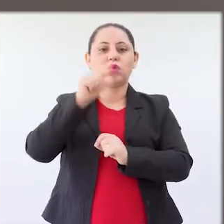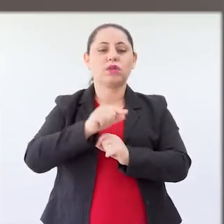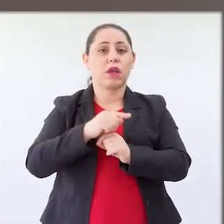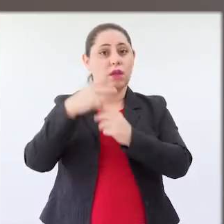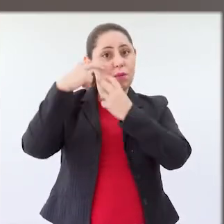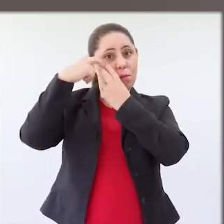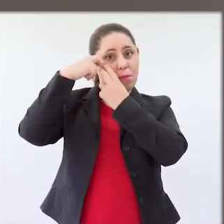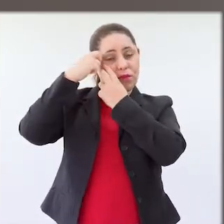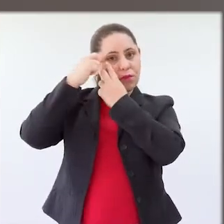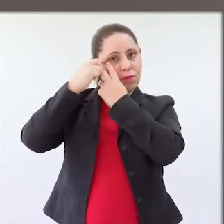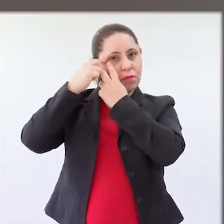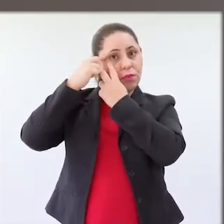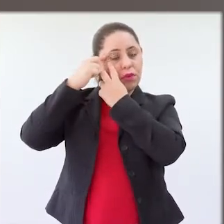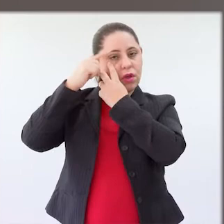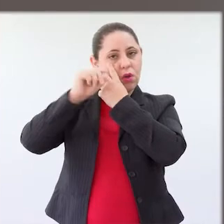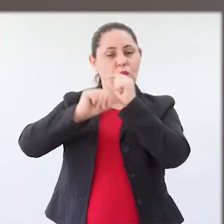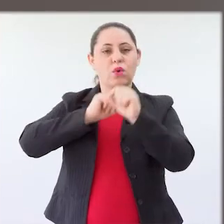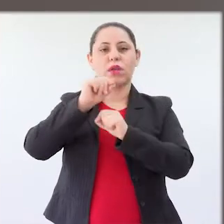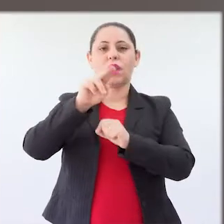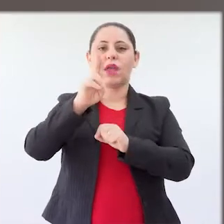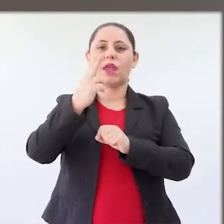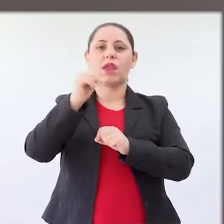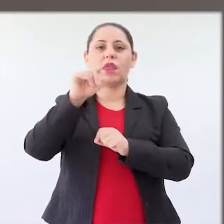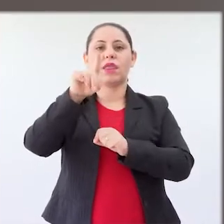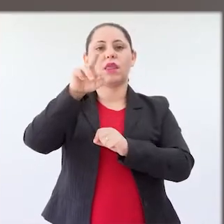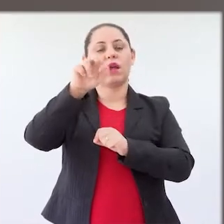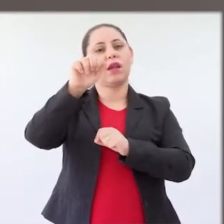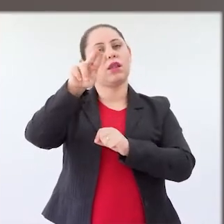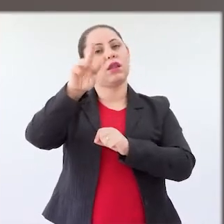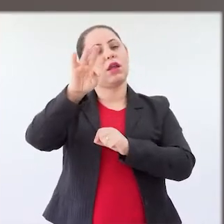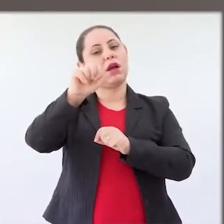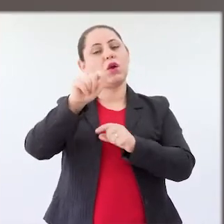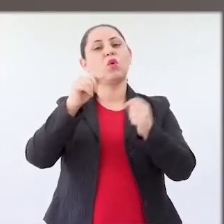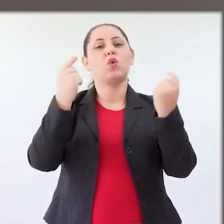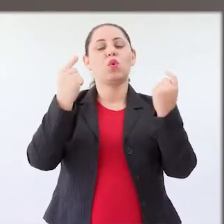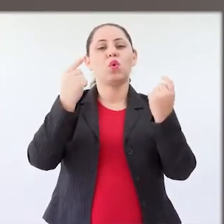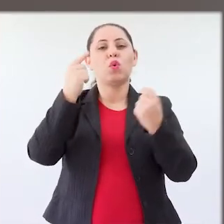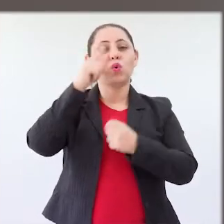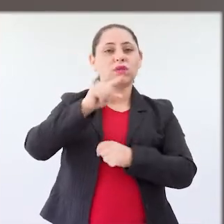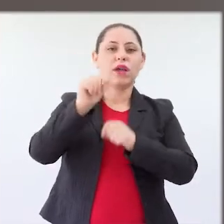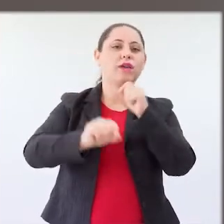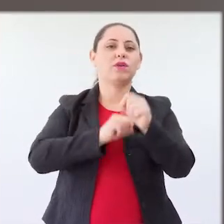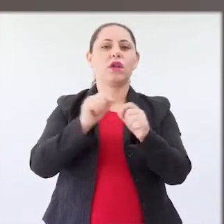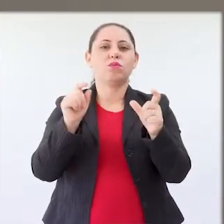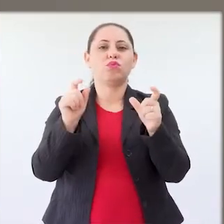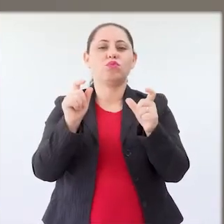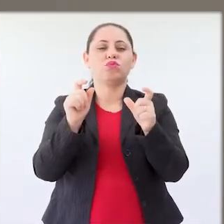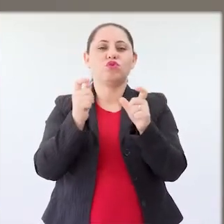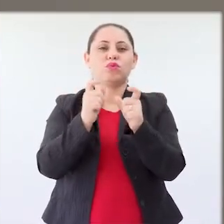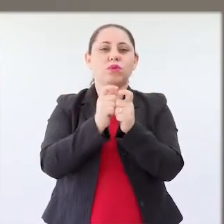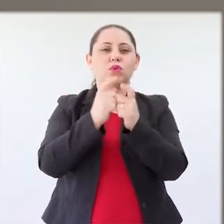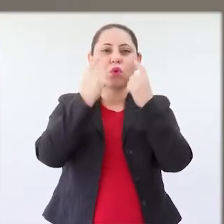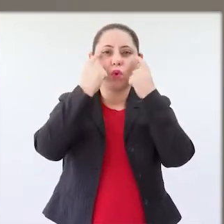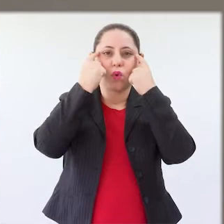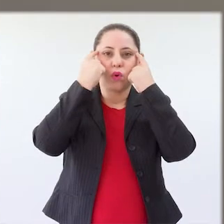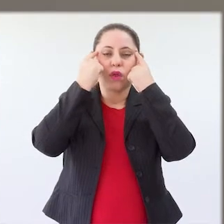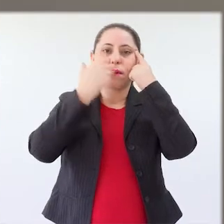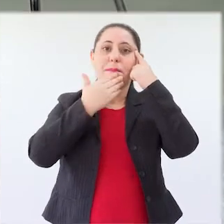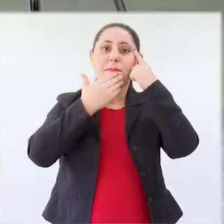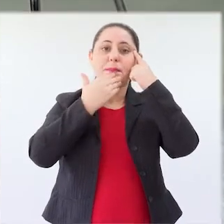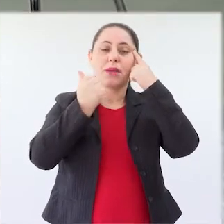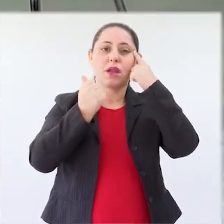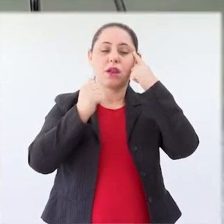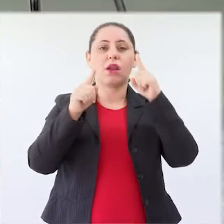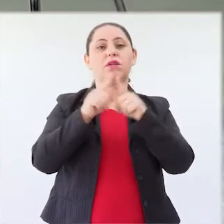persistente, a gente consegue então colocar nesse local para hidratar. Aí sim a gente consegue tratar uma ruga com um poder de